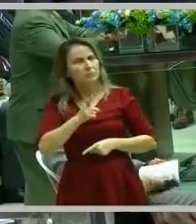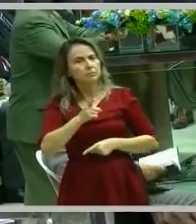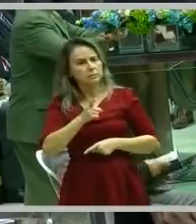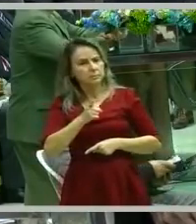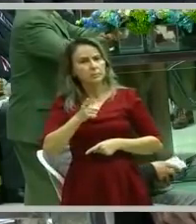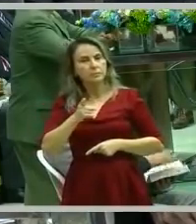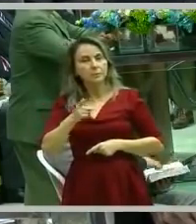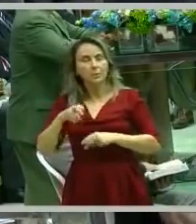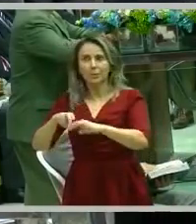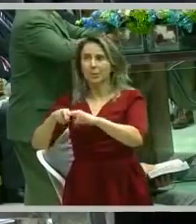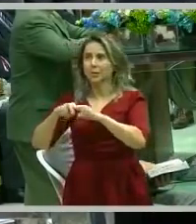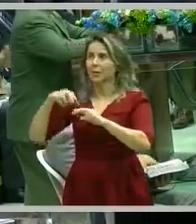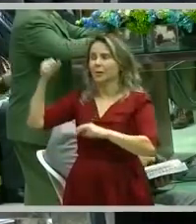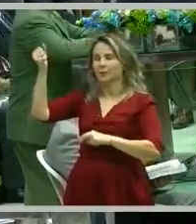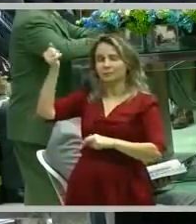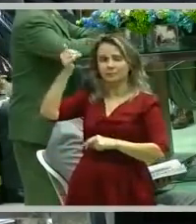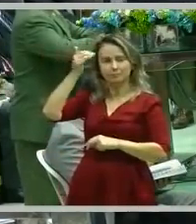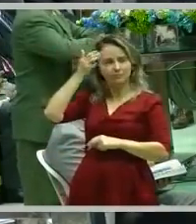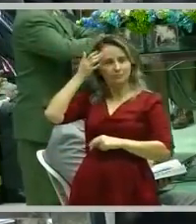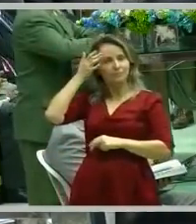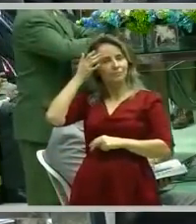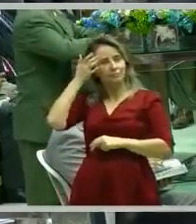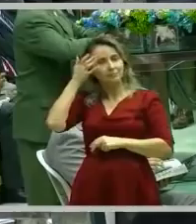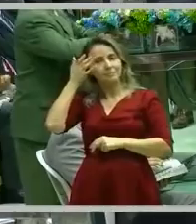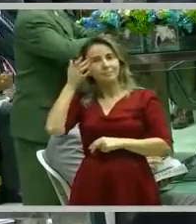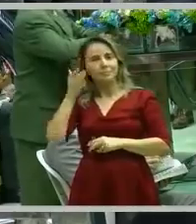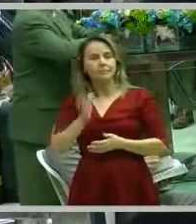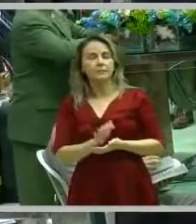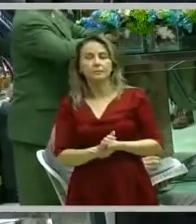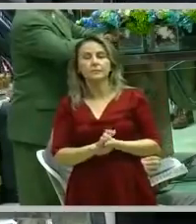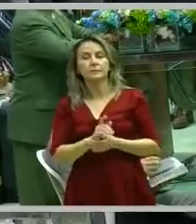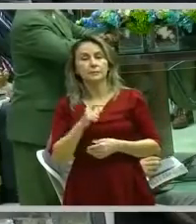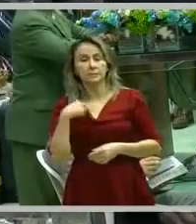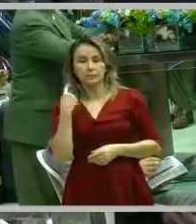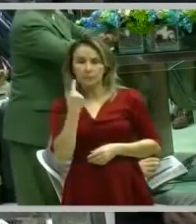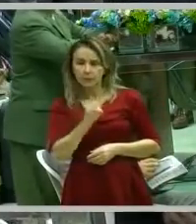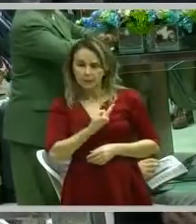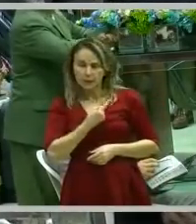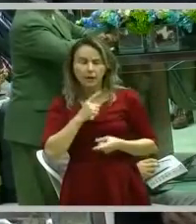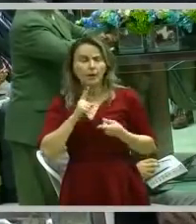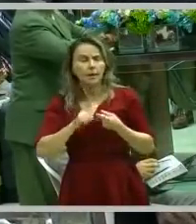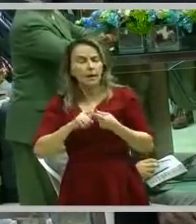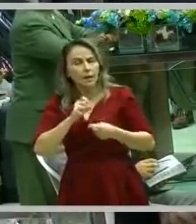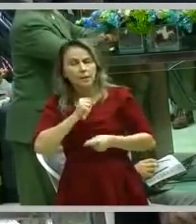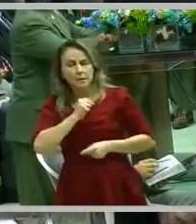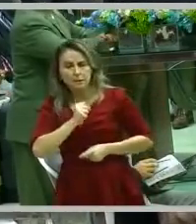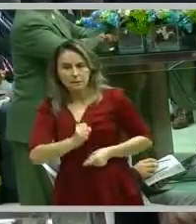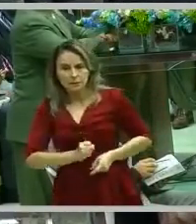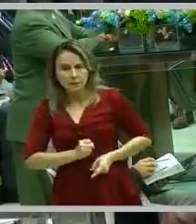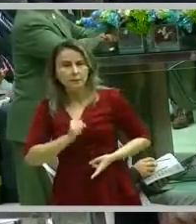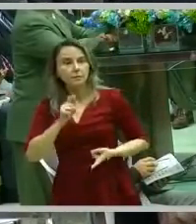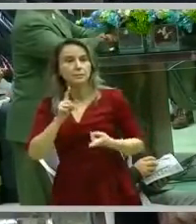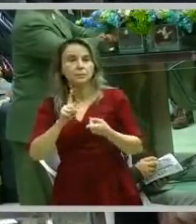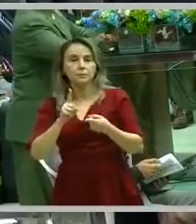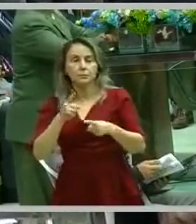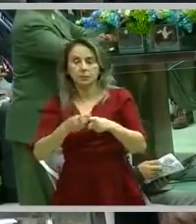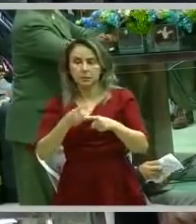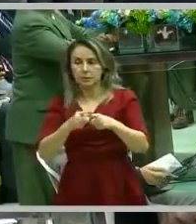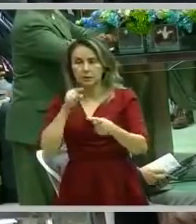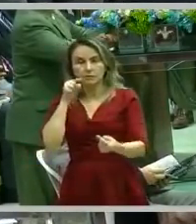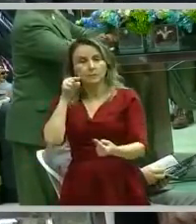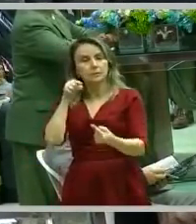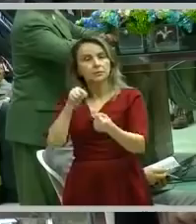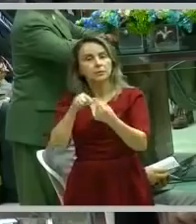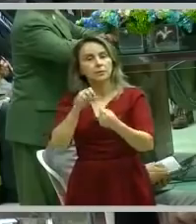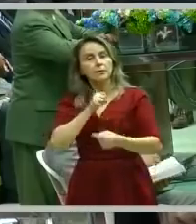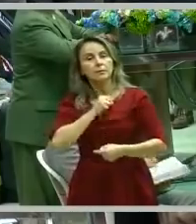a graça de Deus sobre o pecado. Nós somos sacerdotes, porque a função do sacerdote